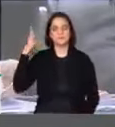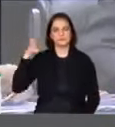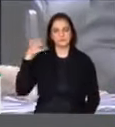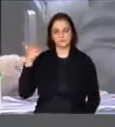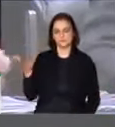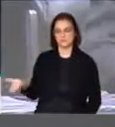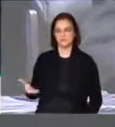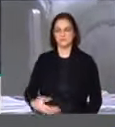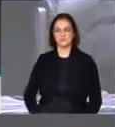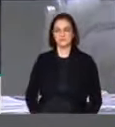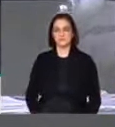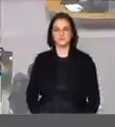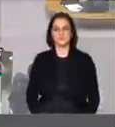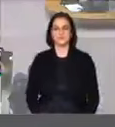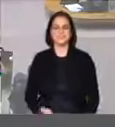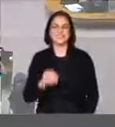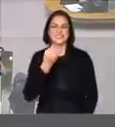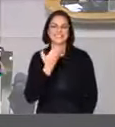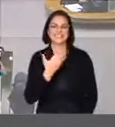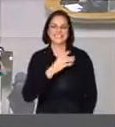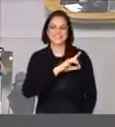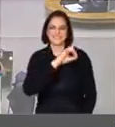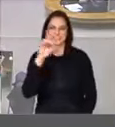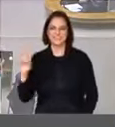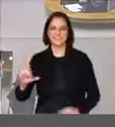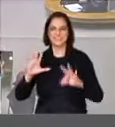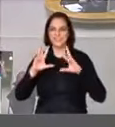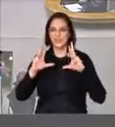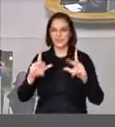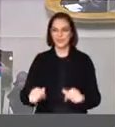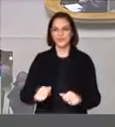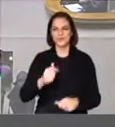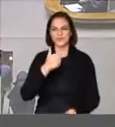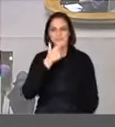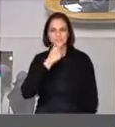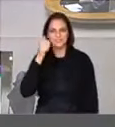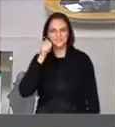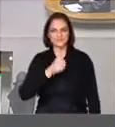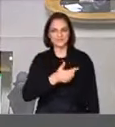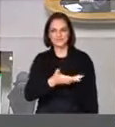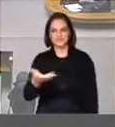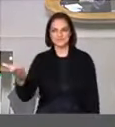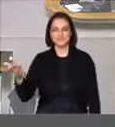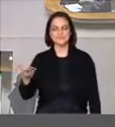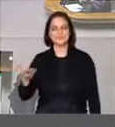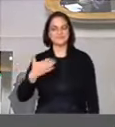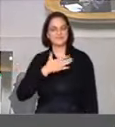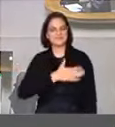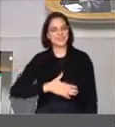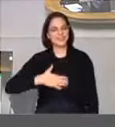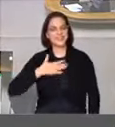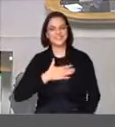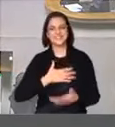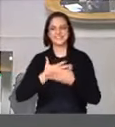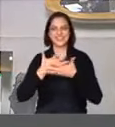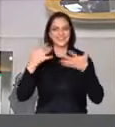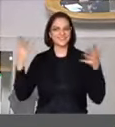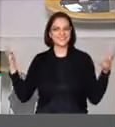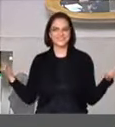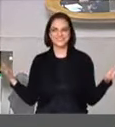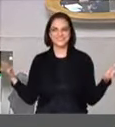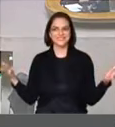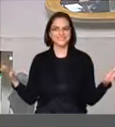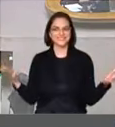Duprá. Bom dia a todas e todos. É um prazer enorme